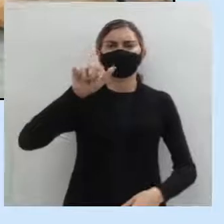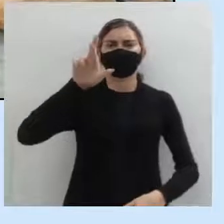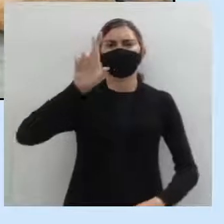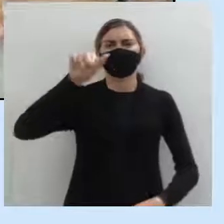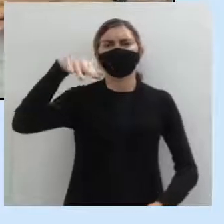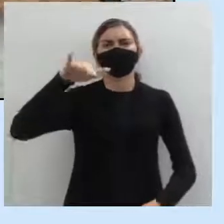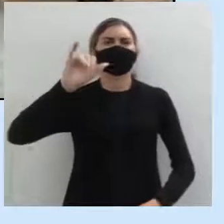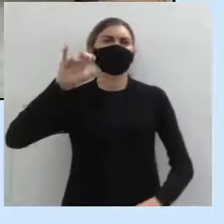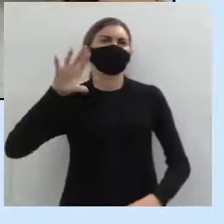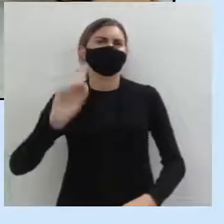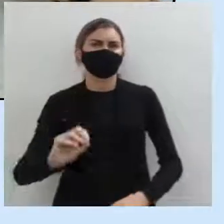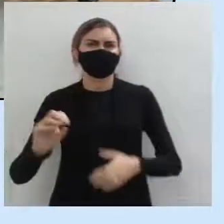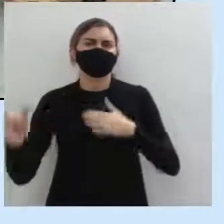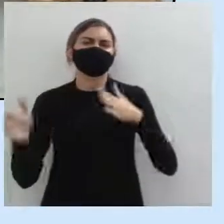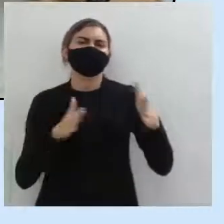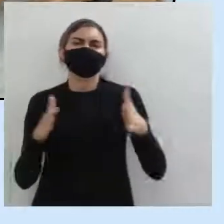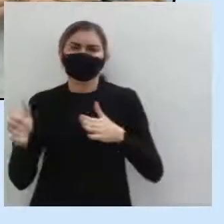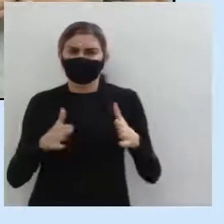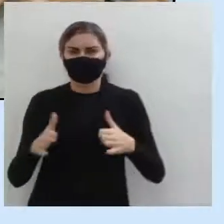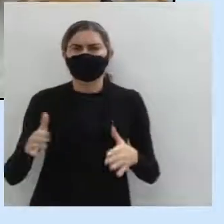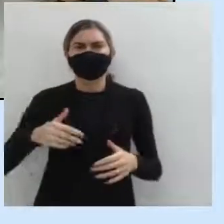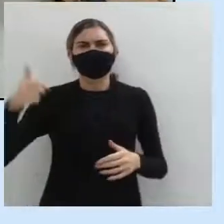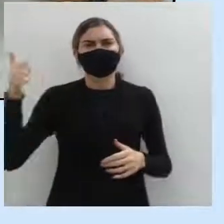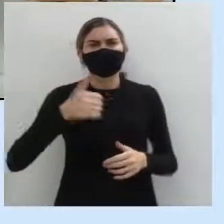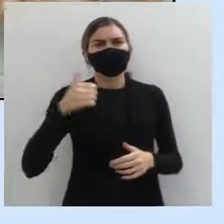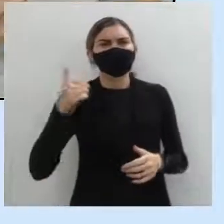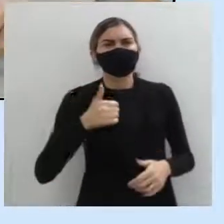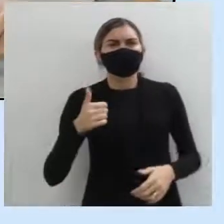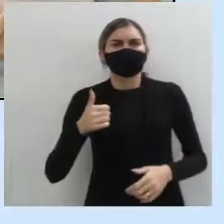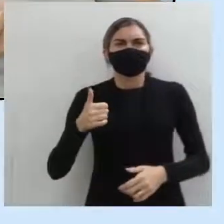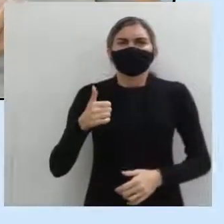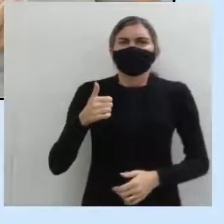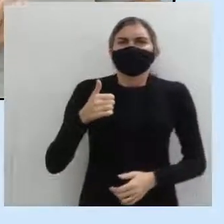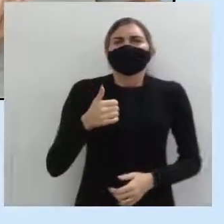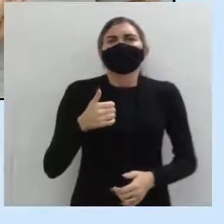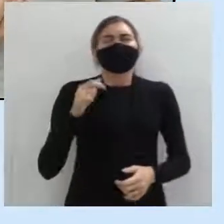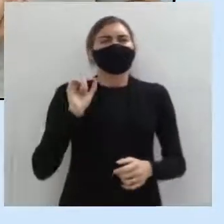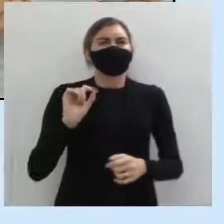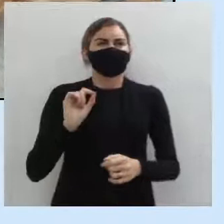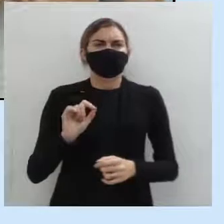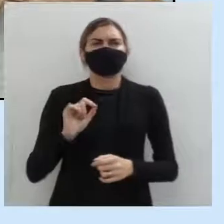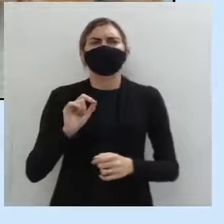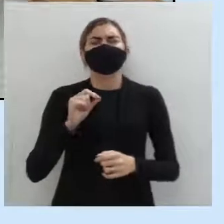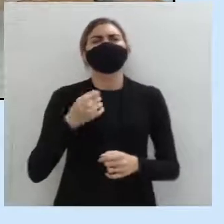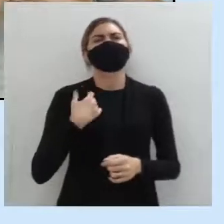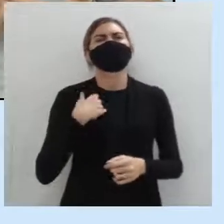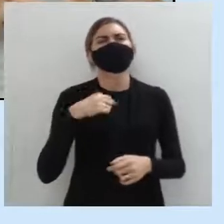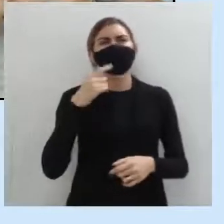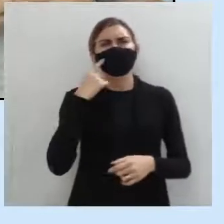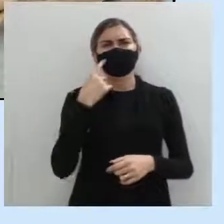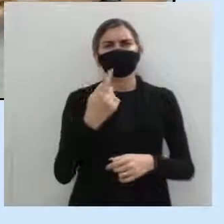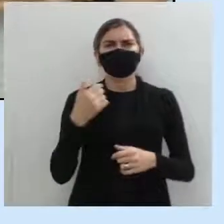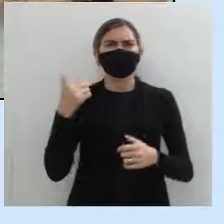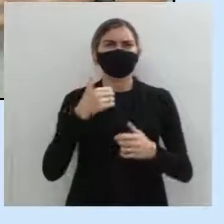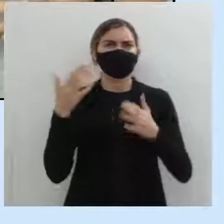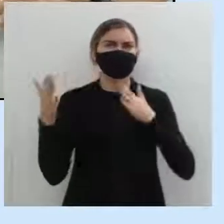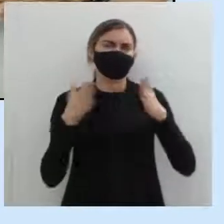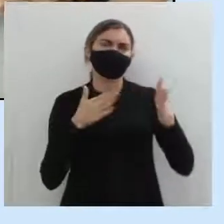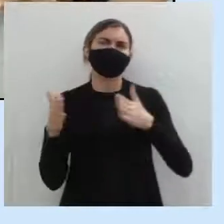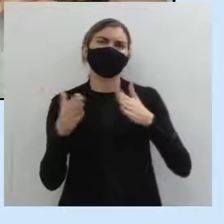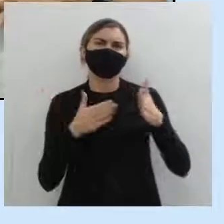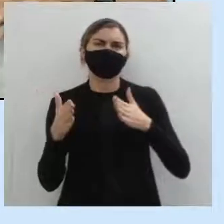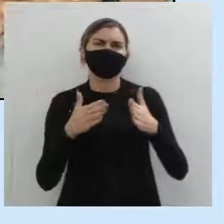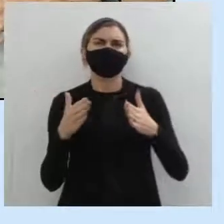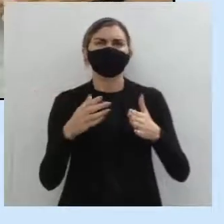Tá bem? Era o período do Primeiro Reich, tá bem? Do Primeiro Reich, o período